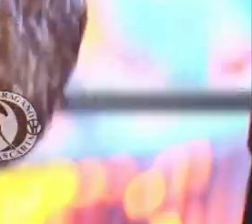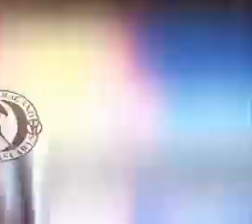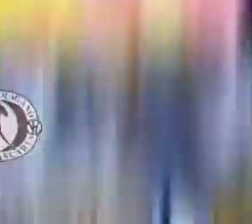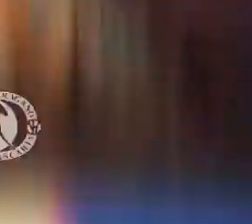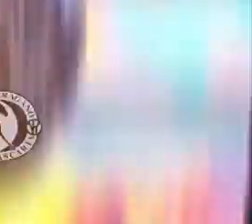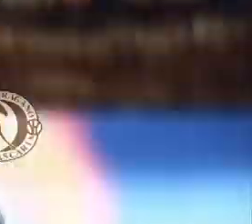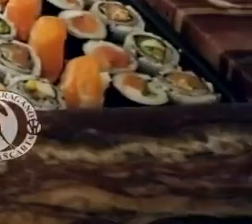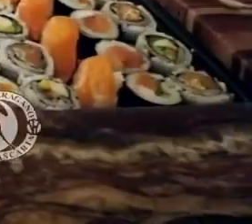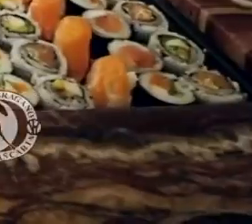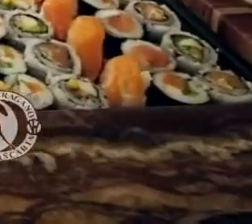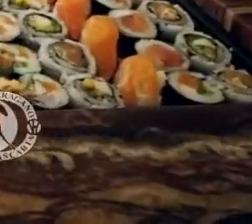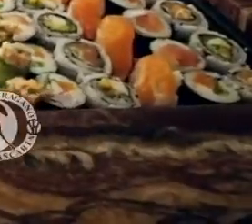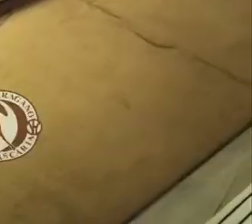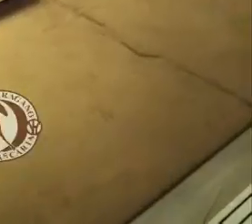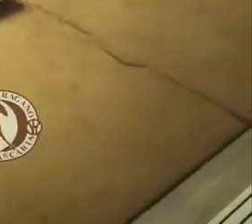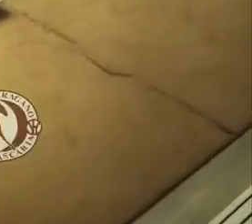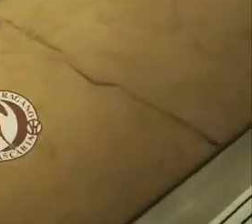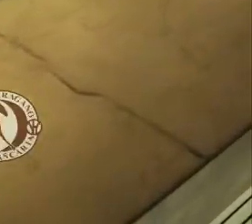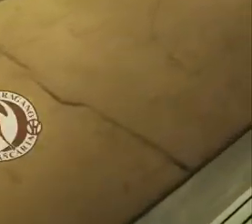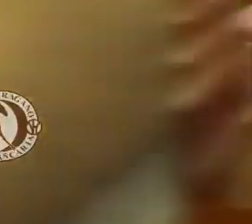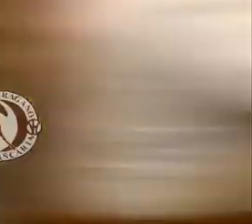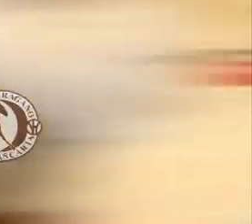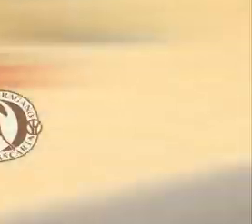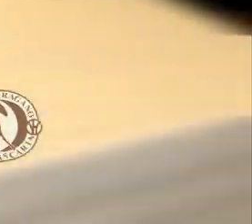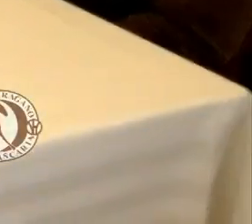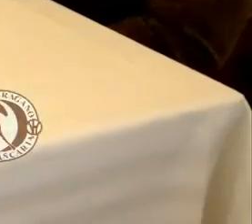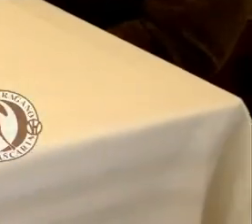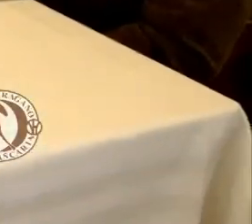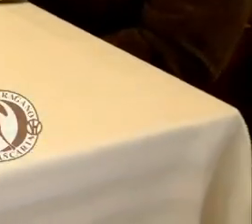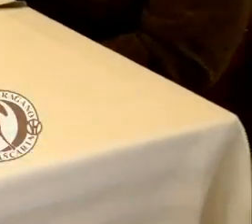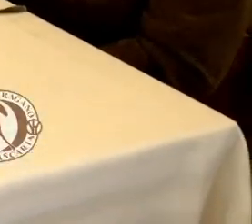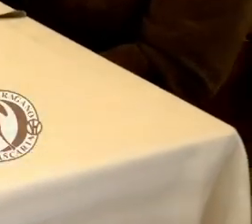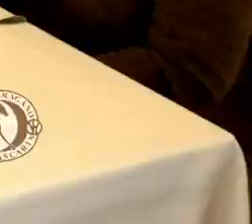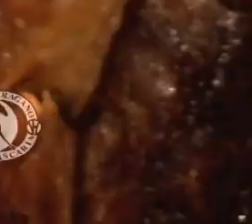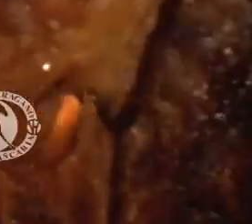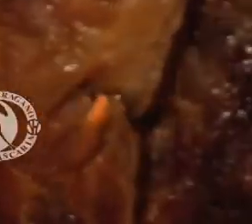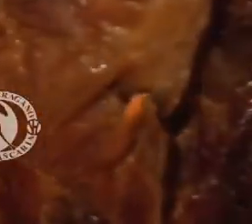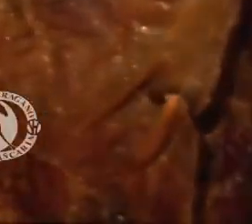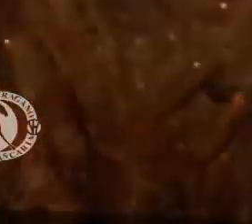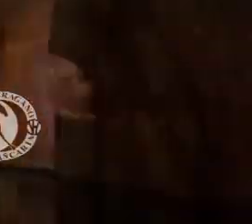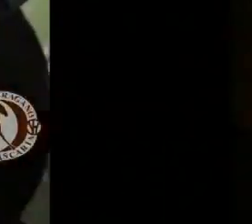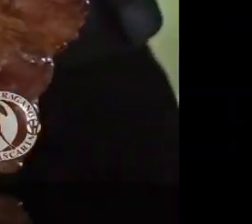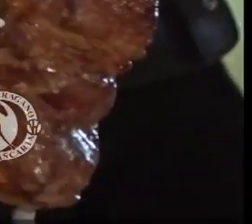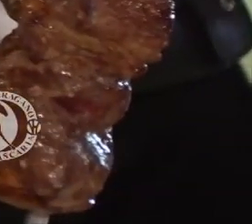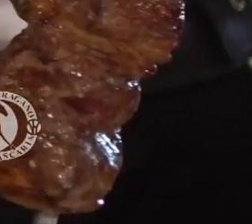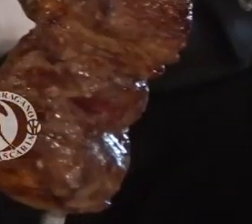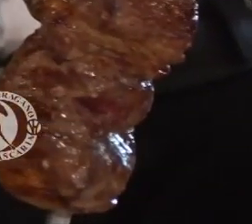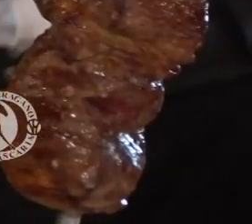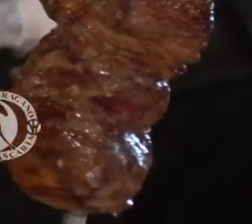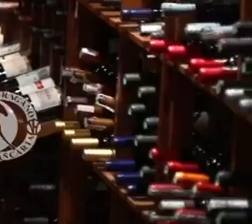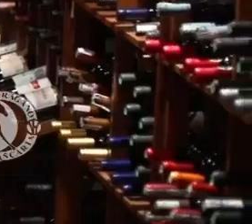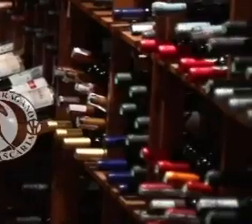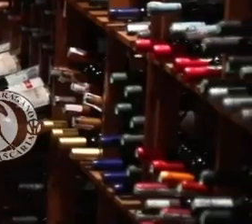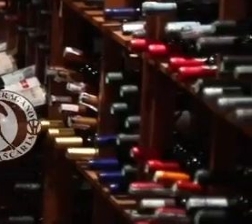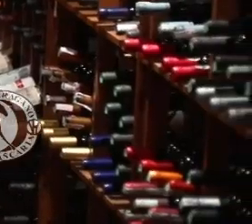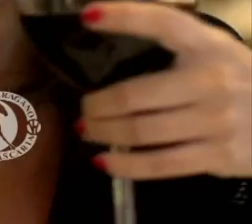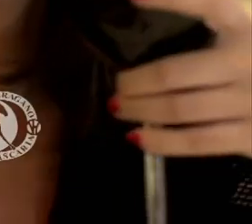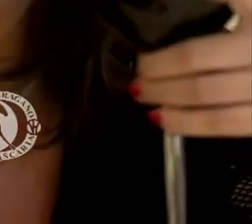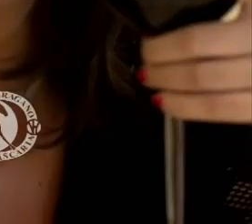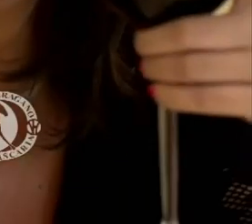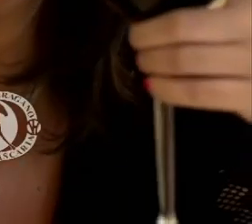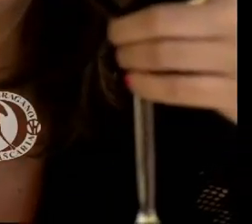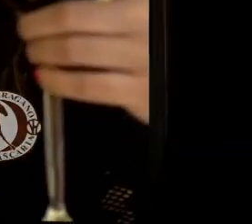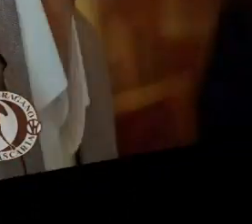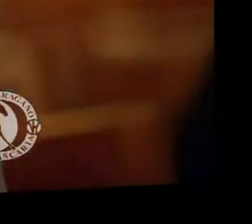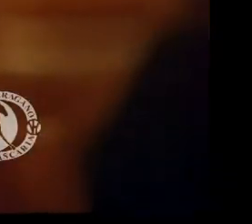variados, buffet irresistível, aquele almoço de negócios, um jantar especial com um bom